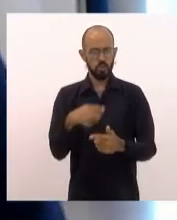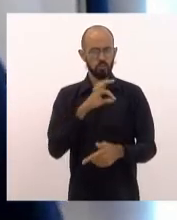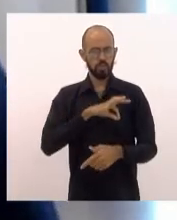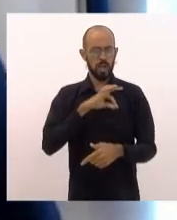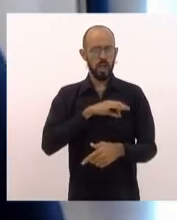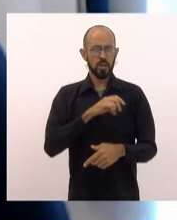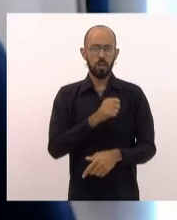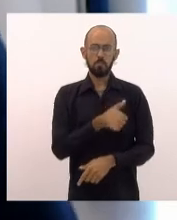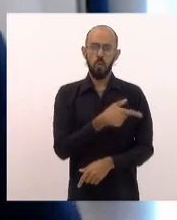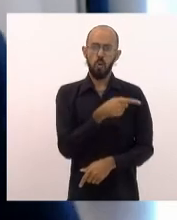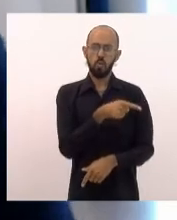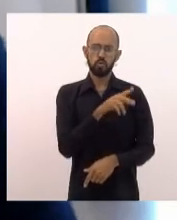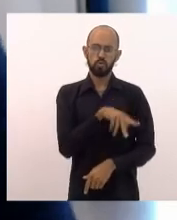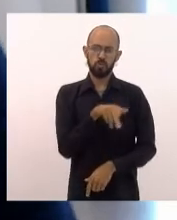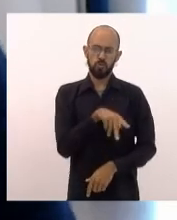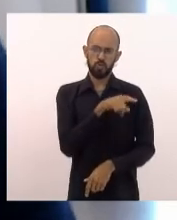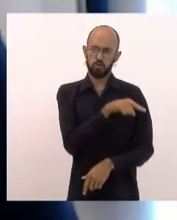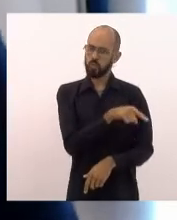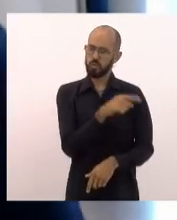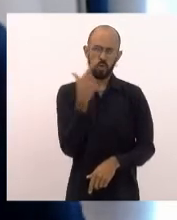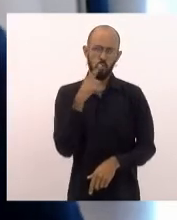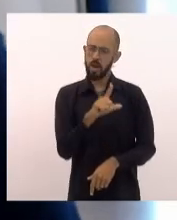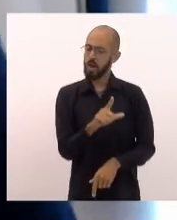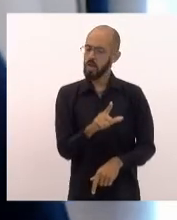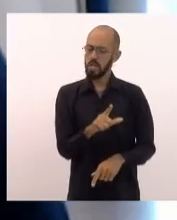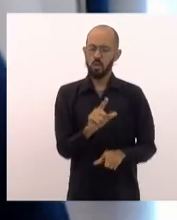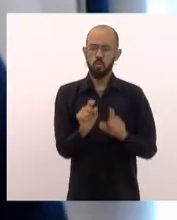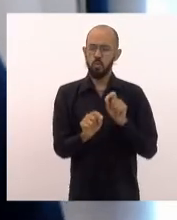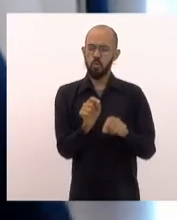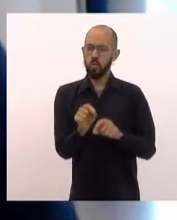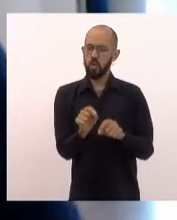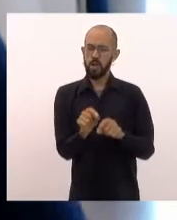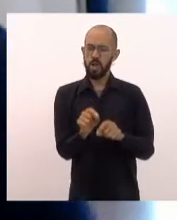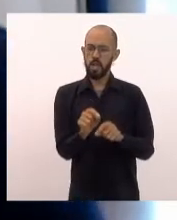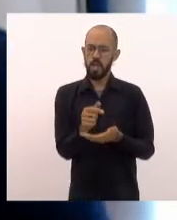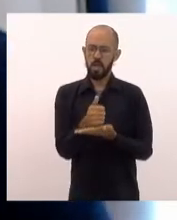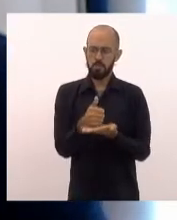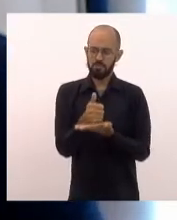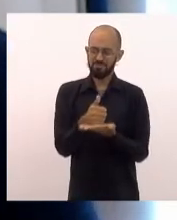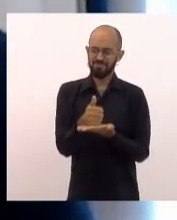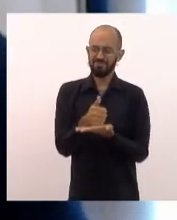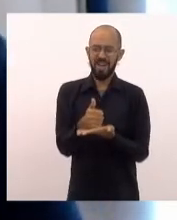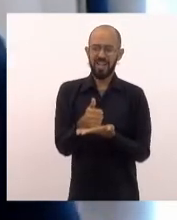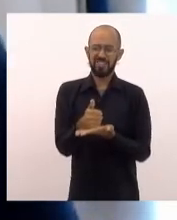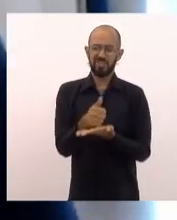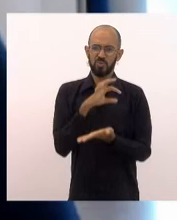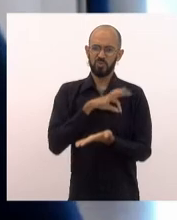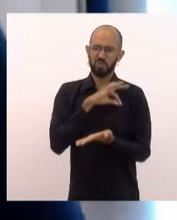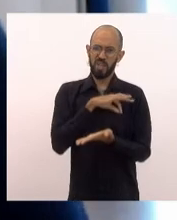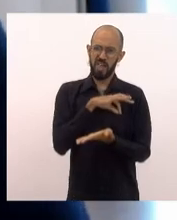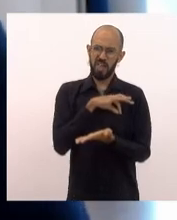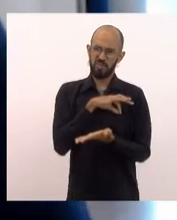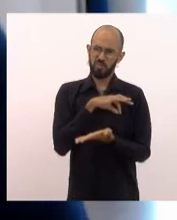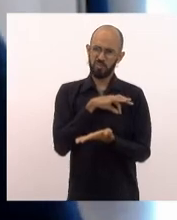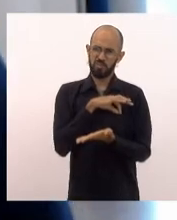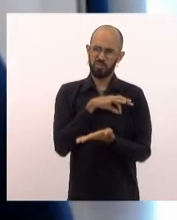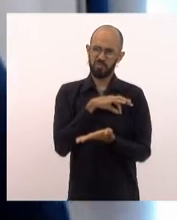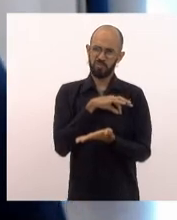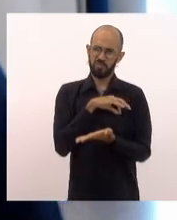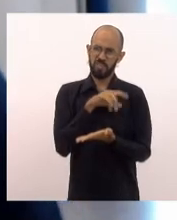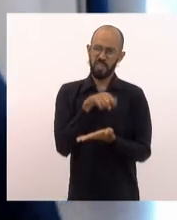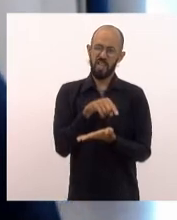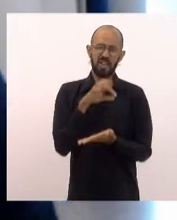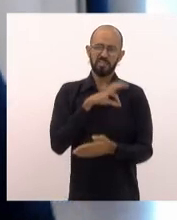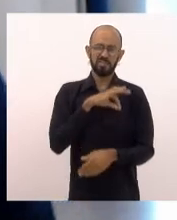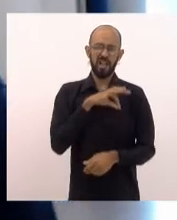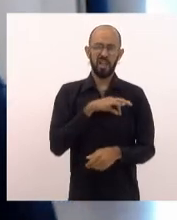desvalorizados. Não ganham aqui no Estado do Rio de Janeiro sequer o piso nacional da magistratura. São salários